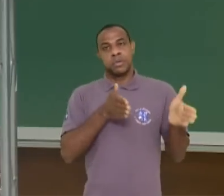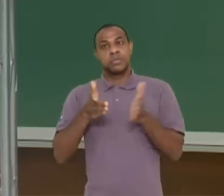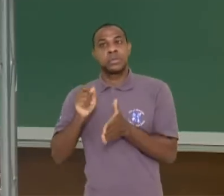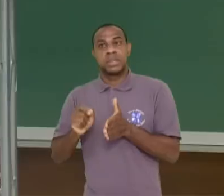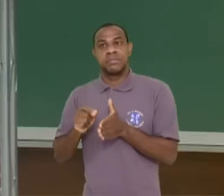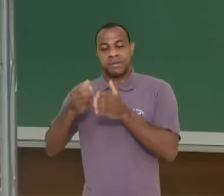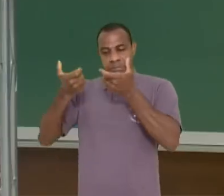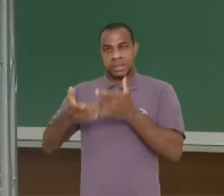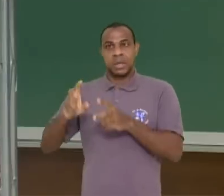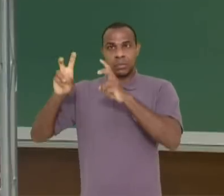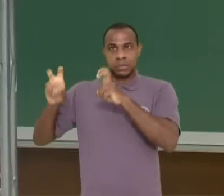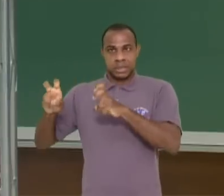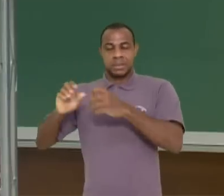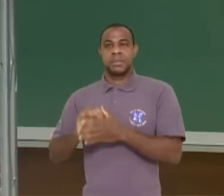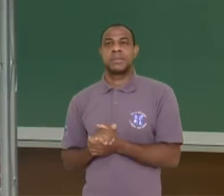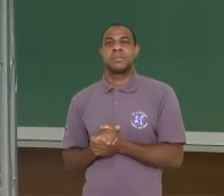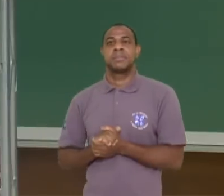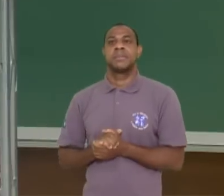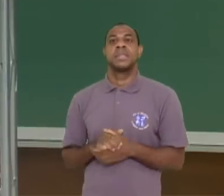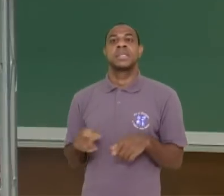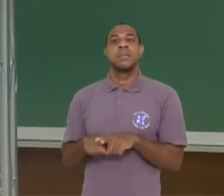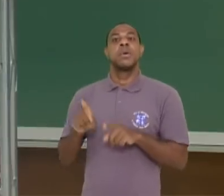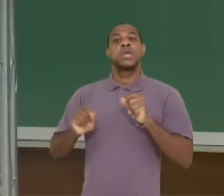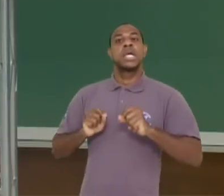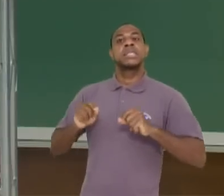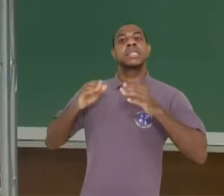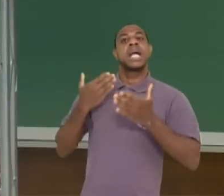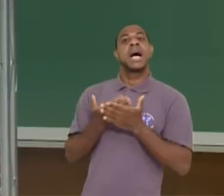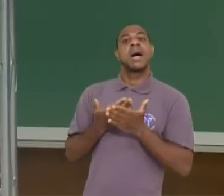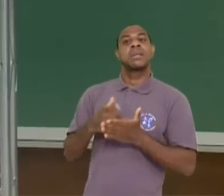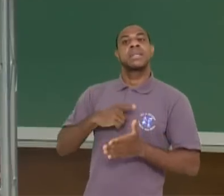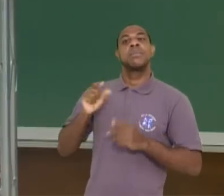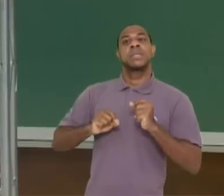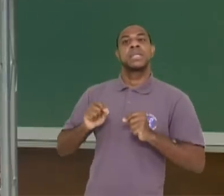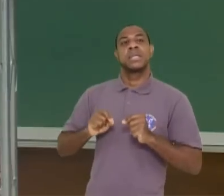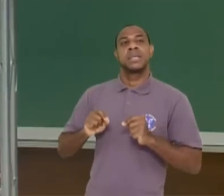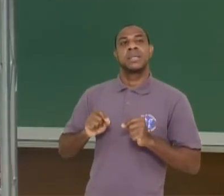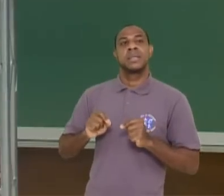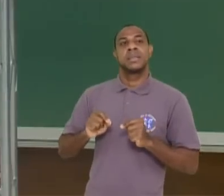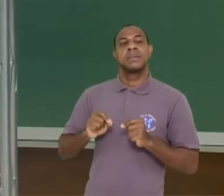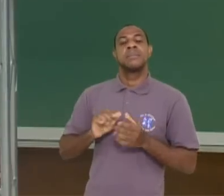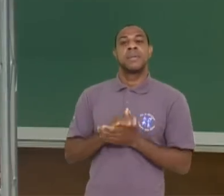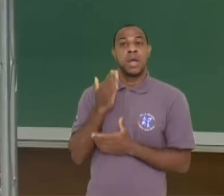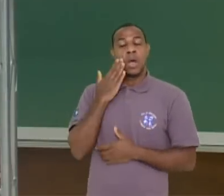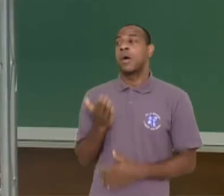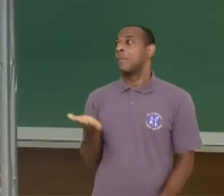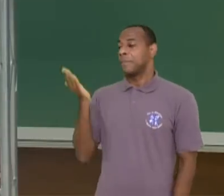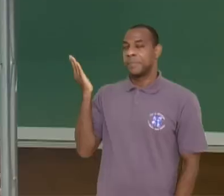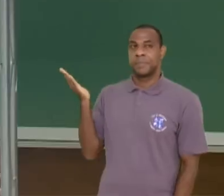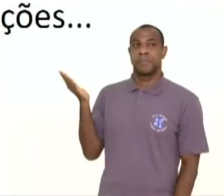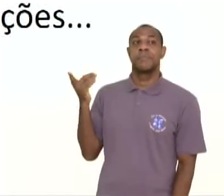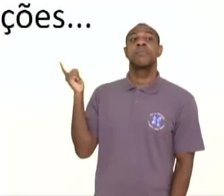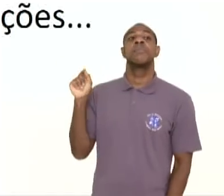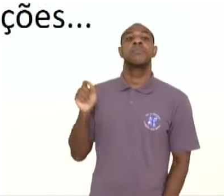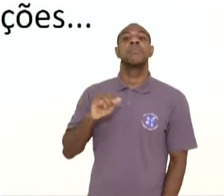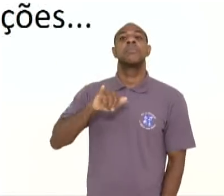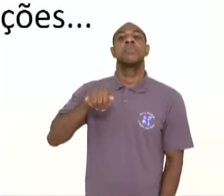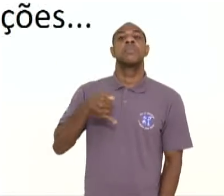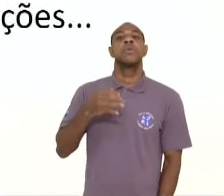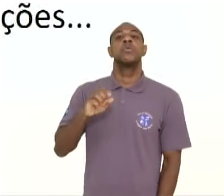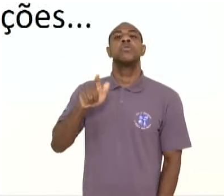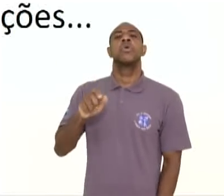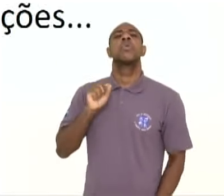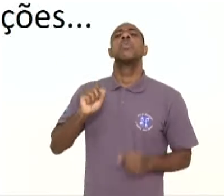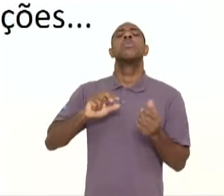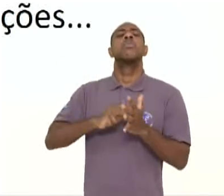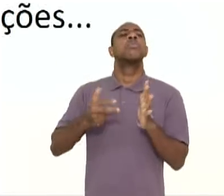dois, definição de jogo e definição do tema da aula, nós temos o tema em si. Então, a primeiro momento aqui, definindo o que vem a ser